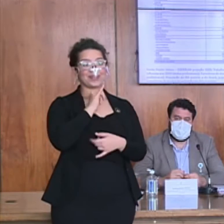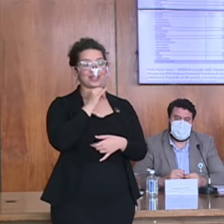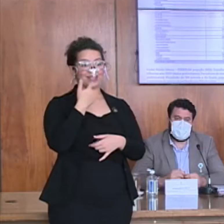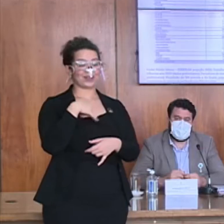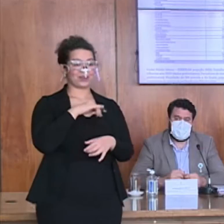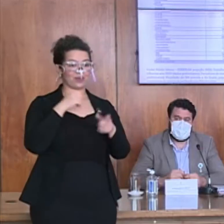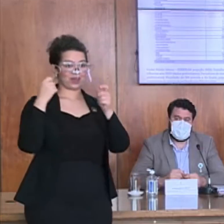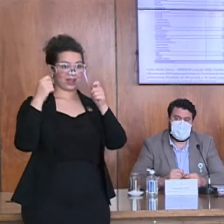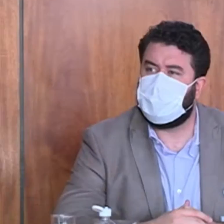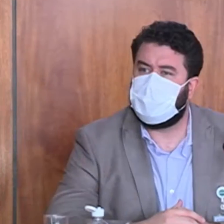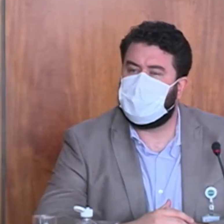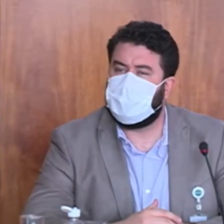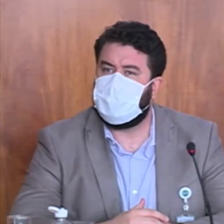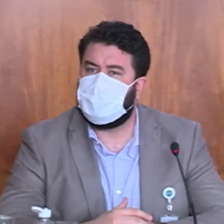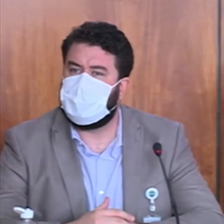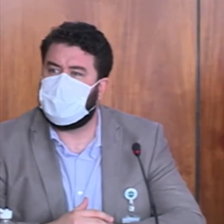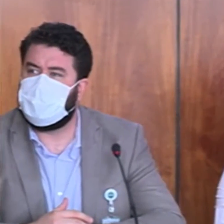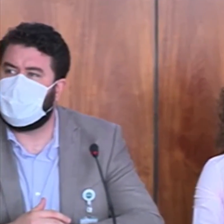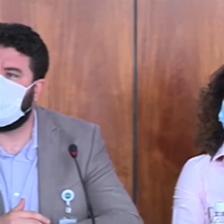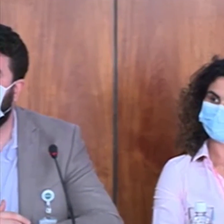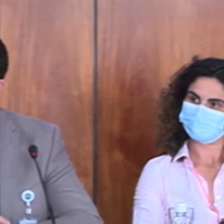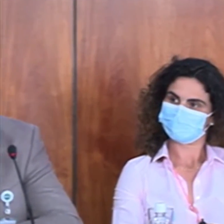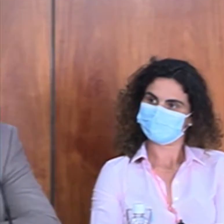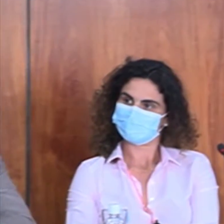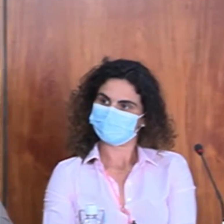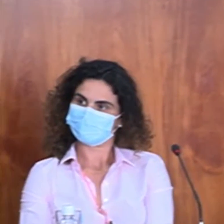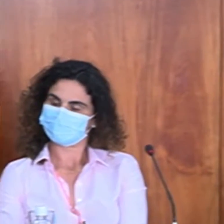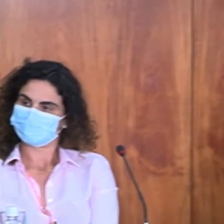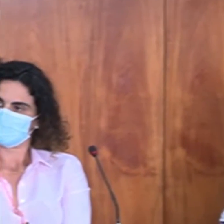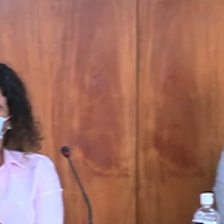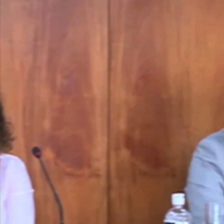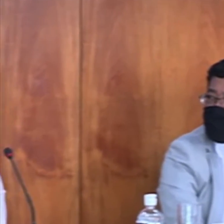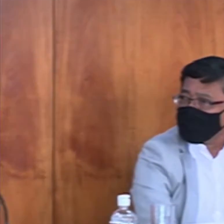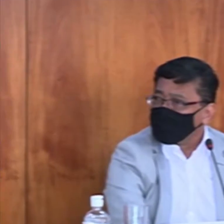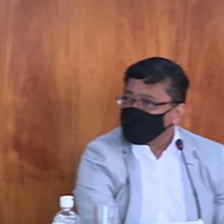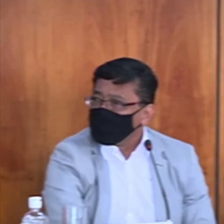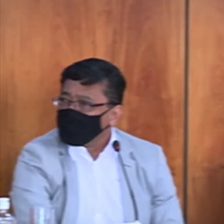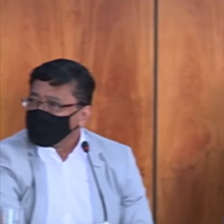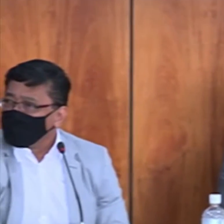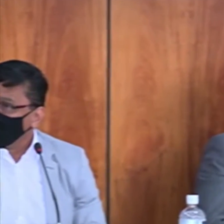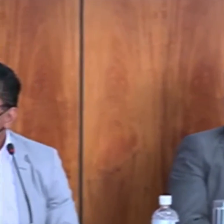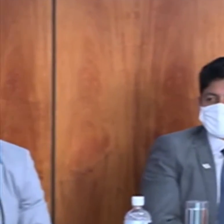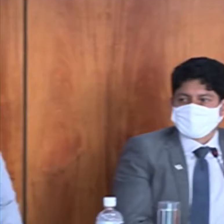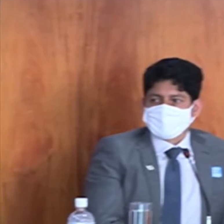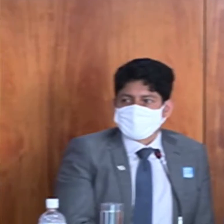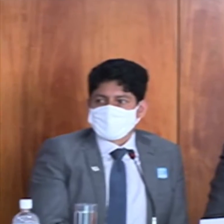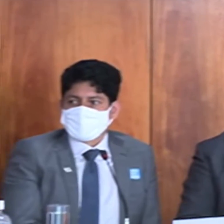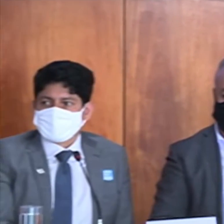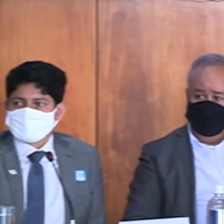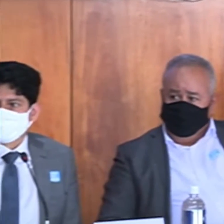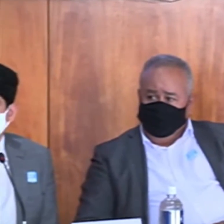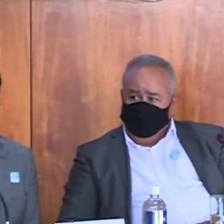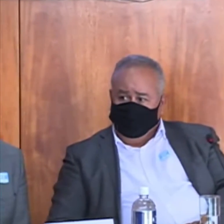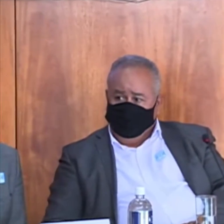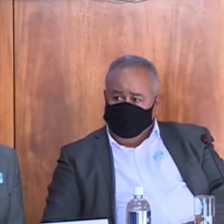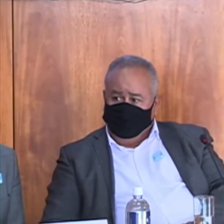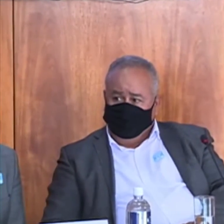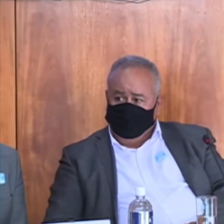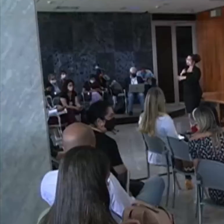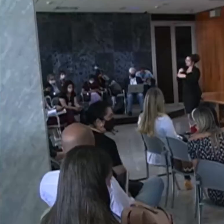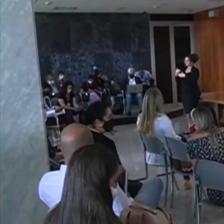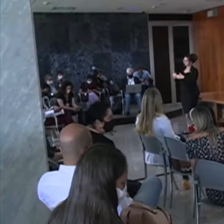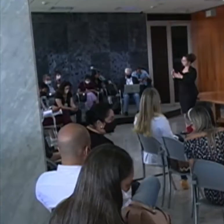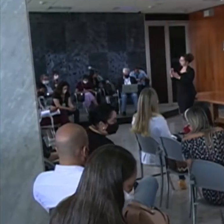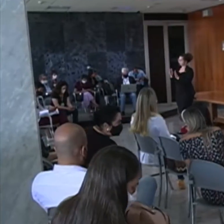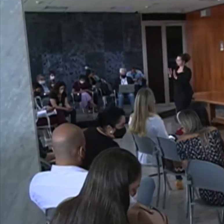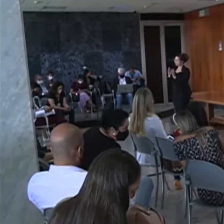fase, pessoas com comorbidades e transplantados. Na quarta, professores e forças de segurança e salvamento.